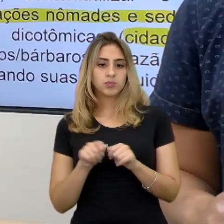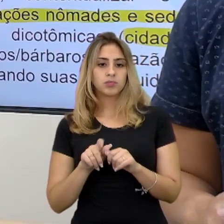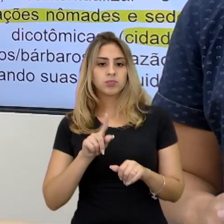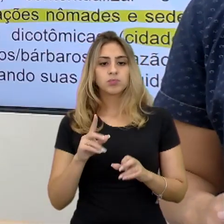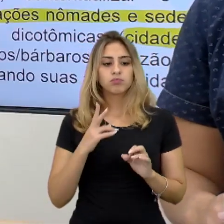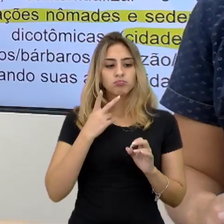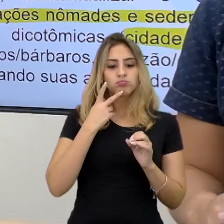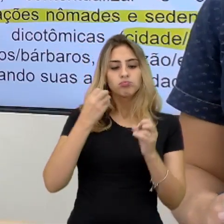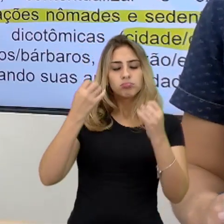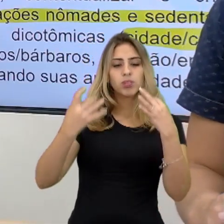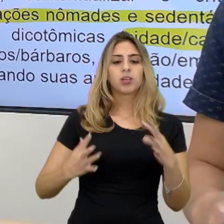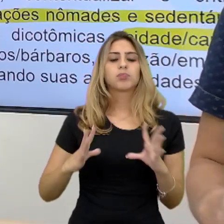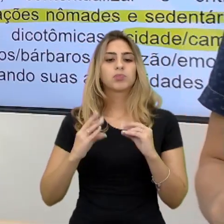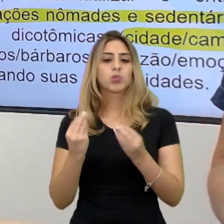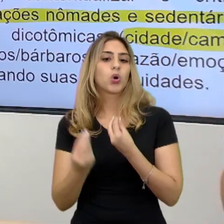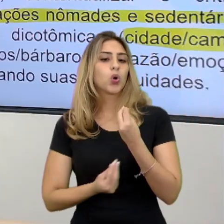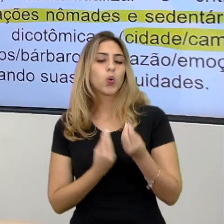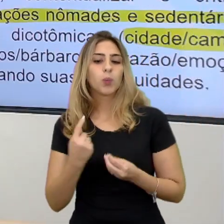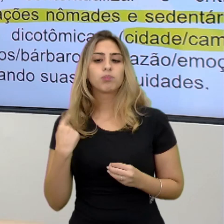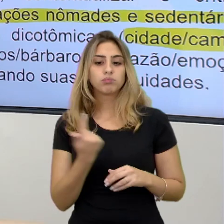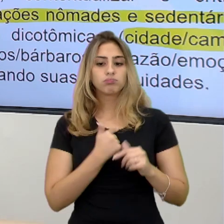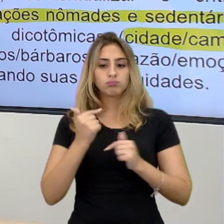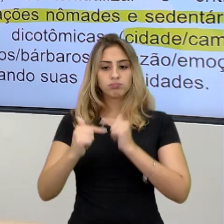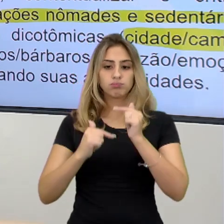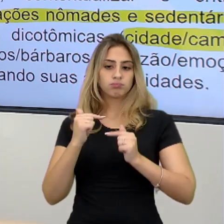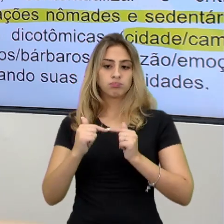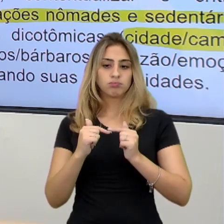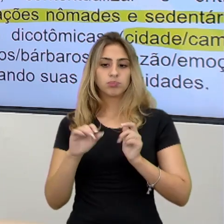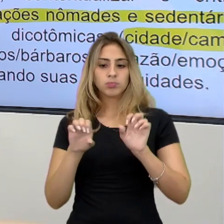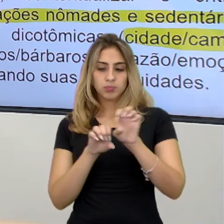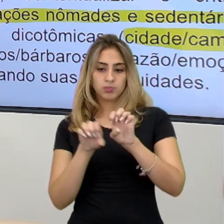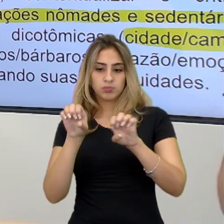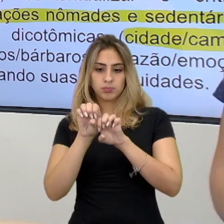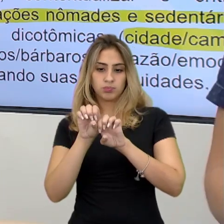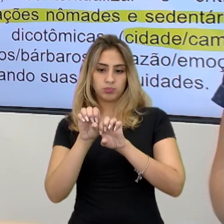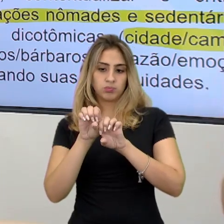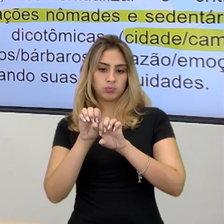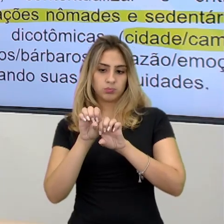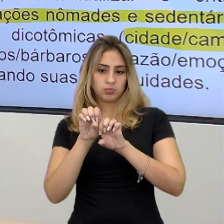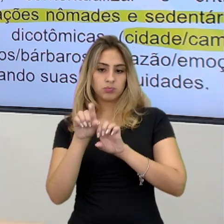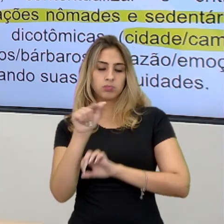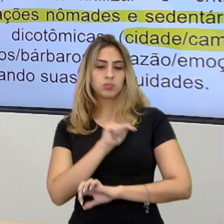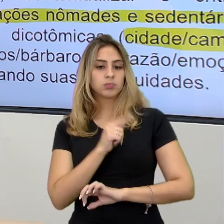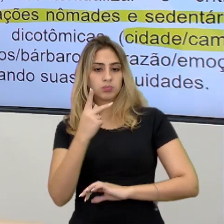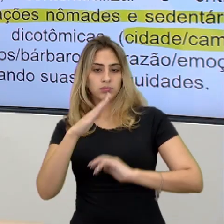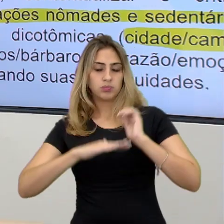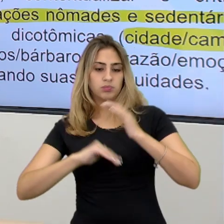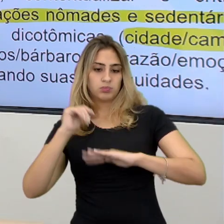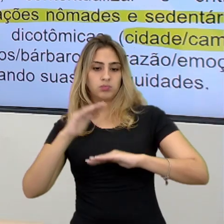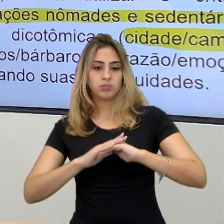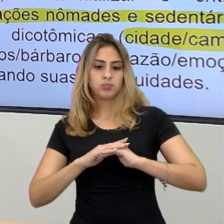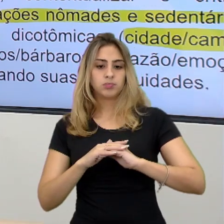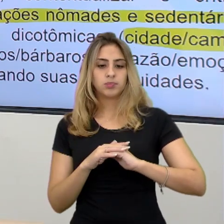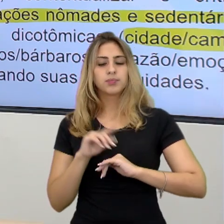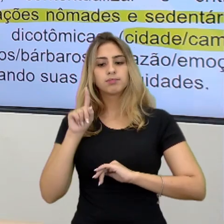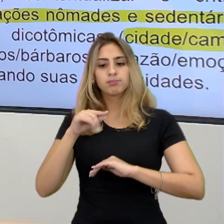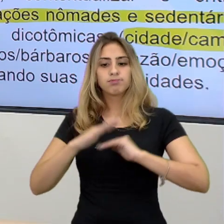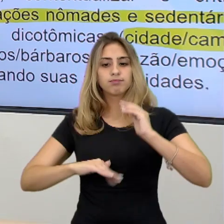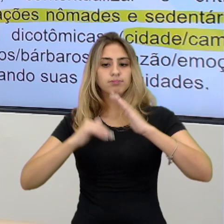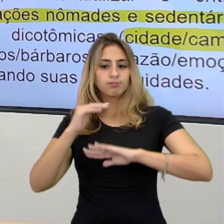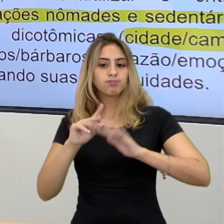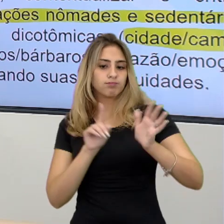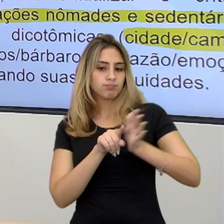para vocês como que nós vamos trabalhar o eixo estruturante, que tem a sua habilidade, né, que é uma